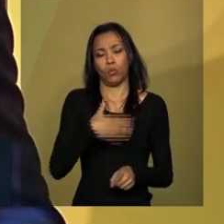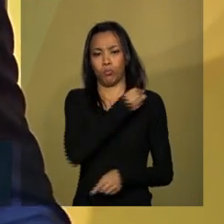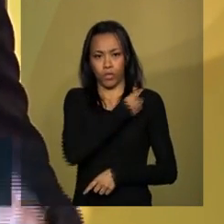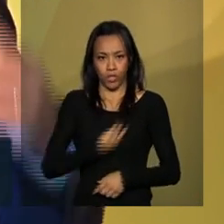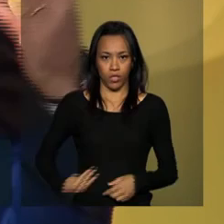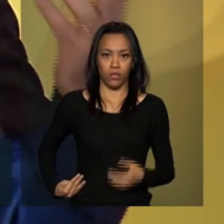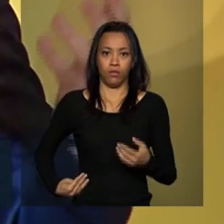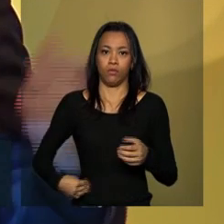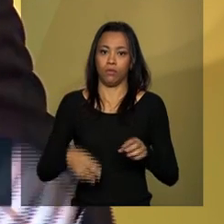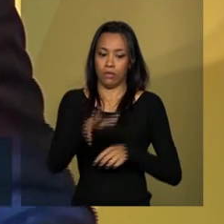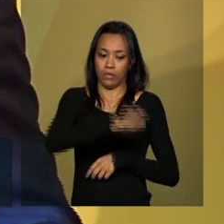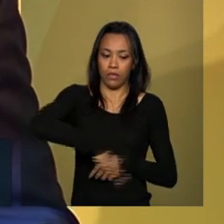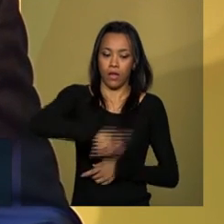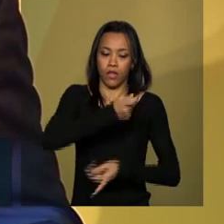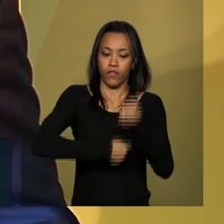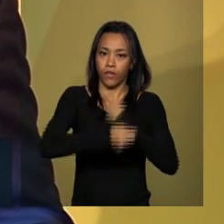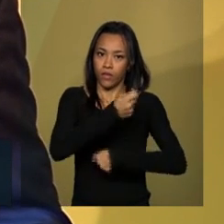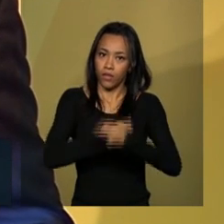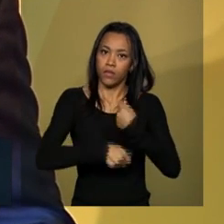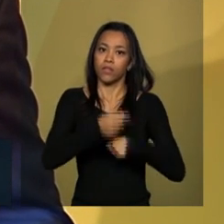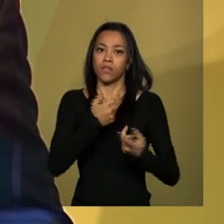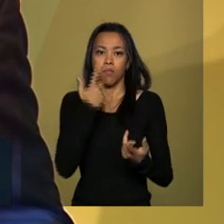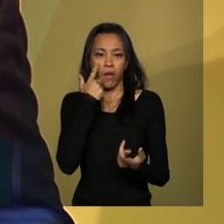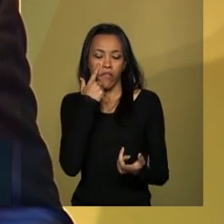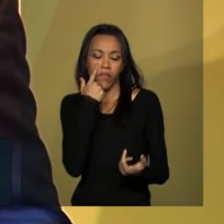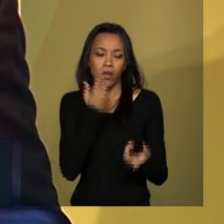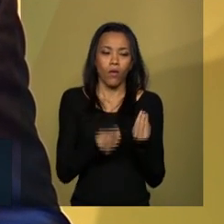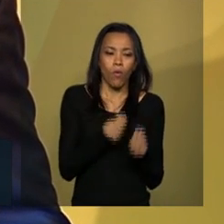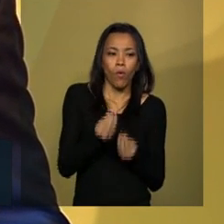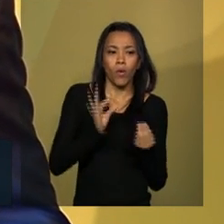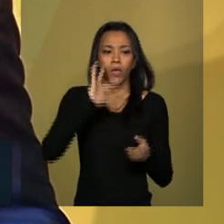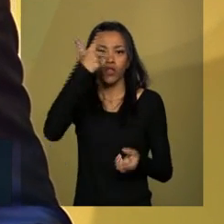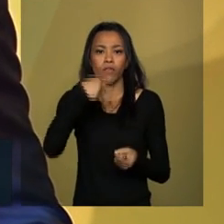baseado nas nossas taxas indiretas,